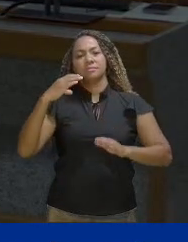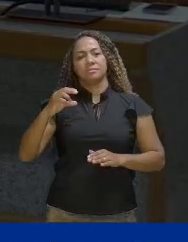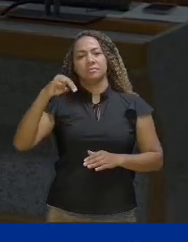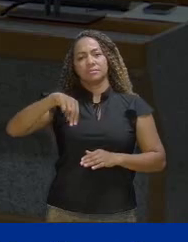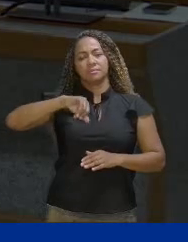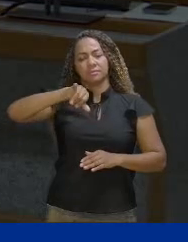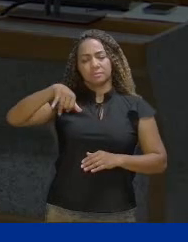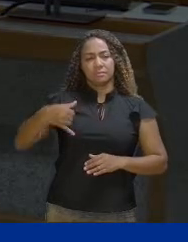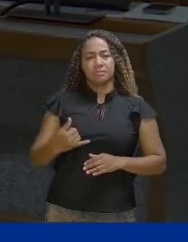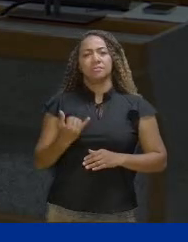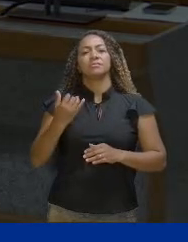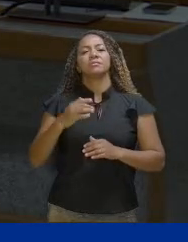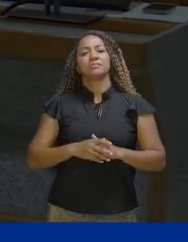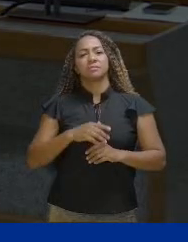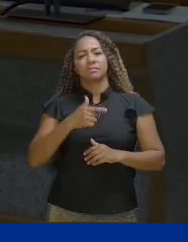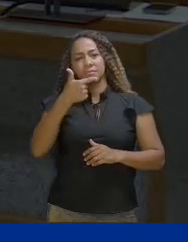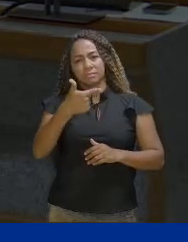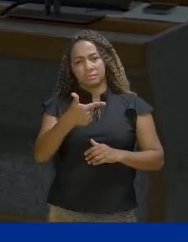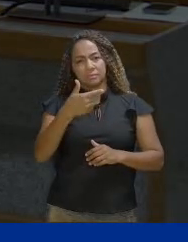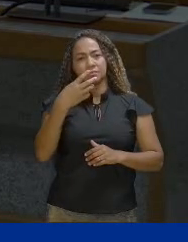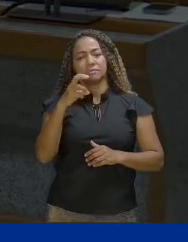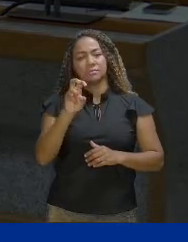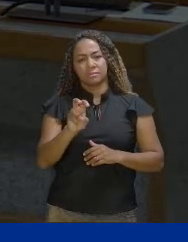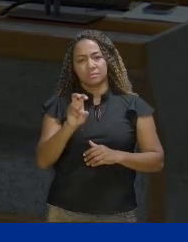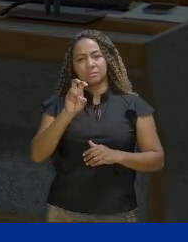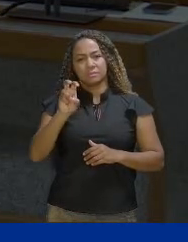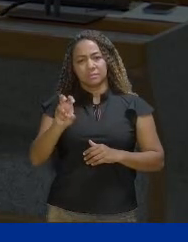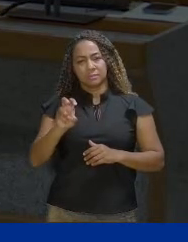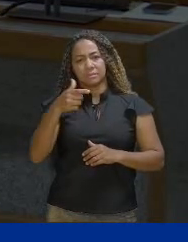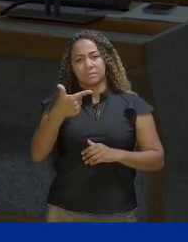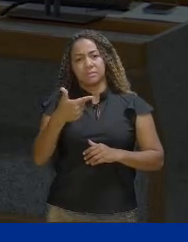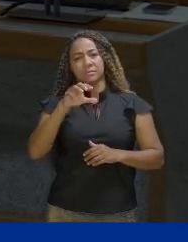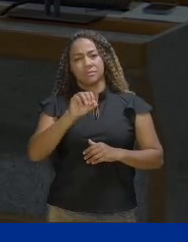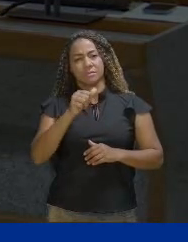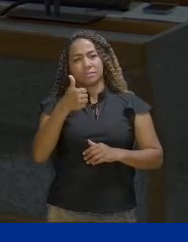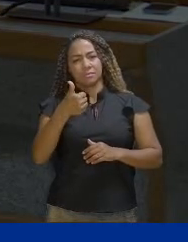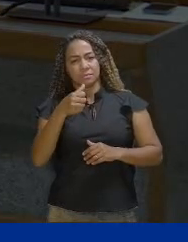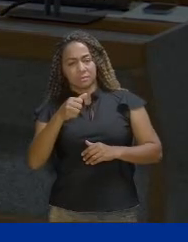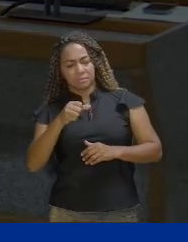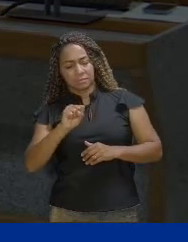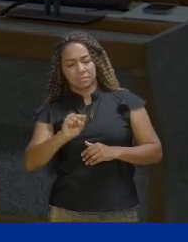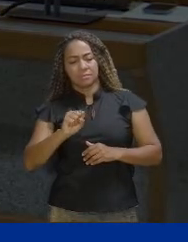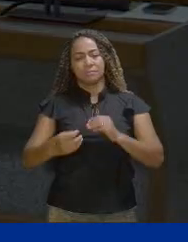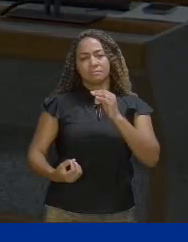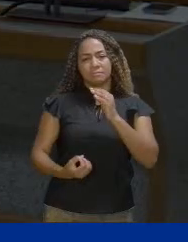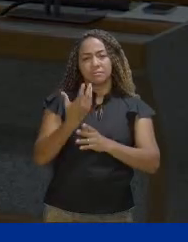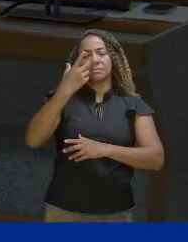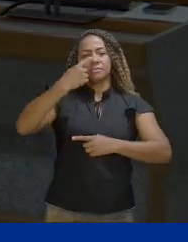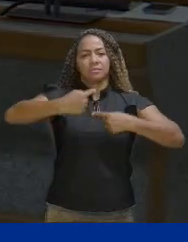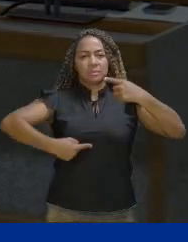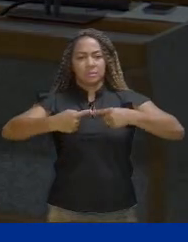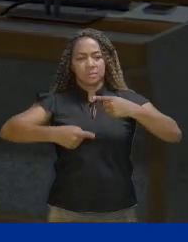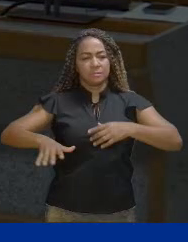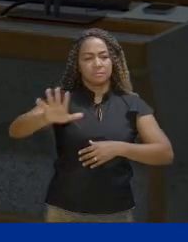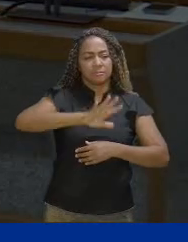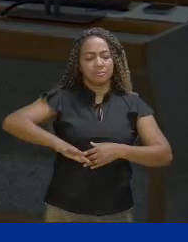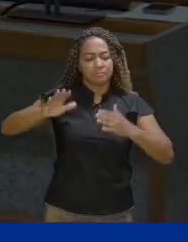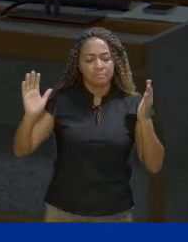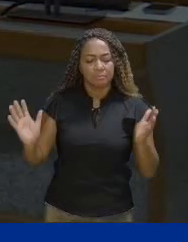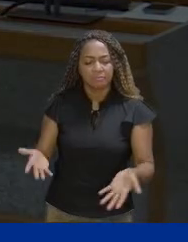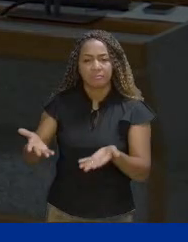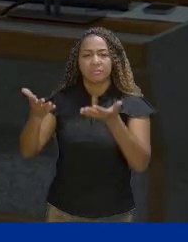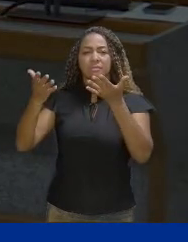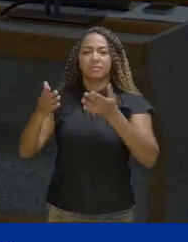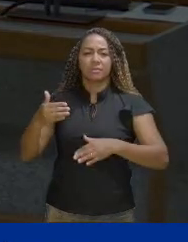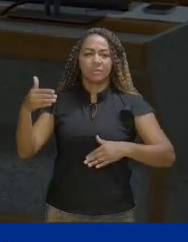número 255 de 2018, que instituiu a Política Nacional de Incentivo à